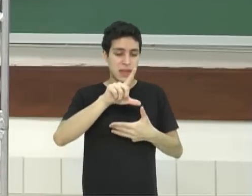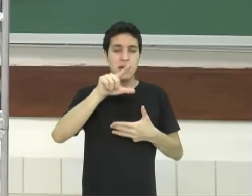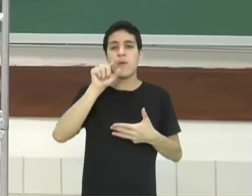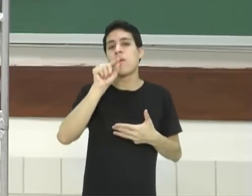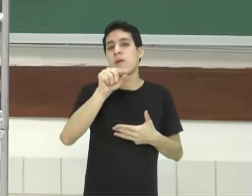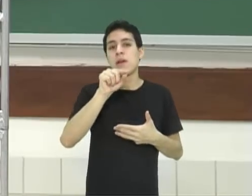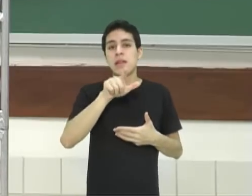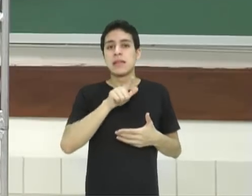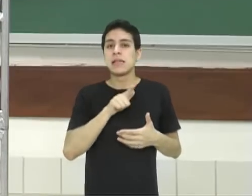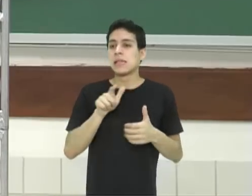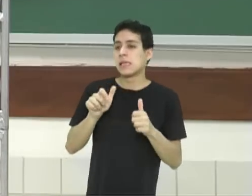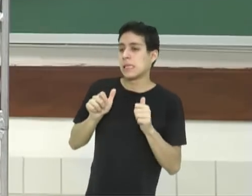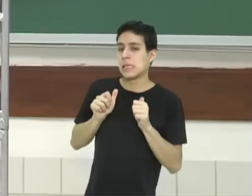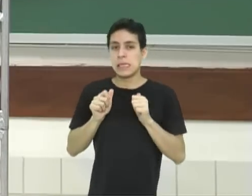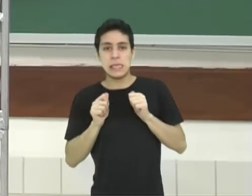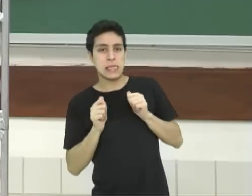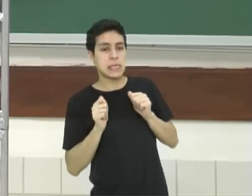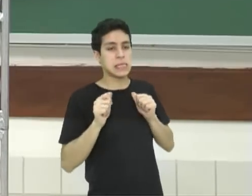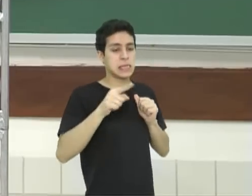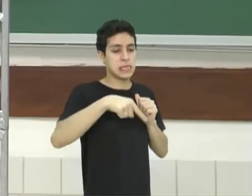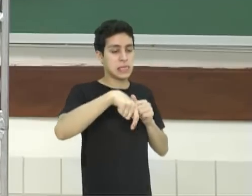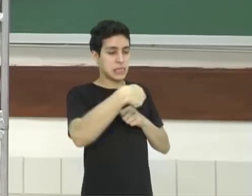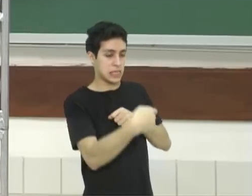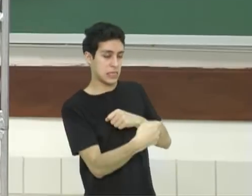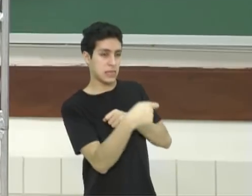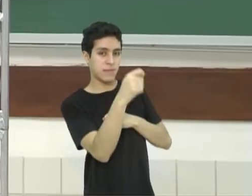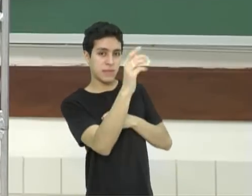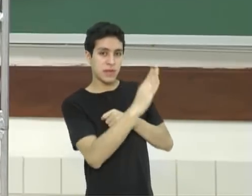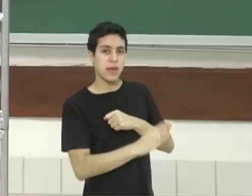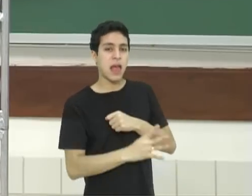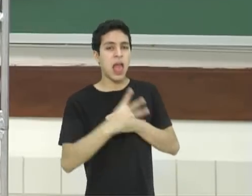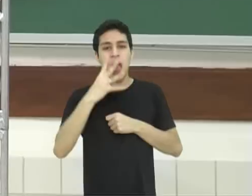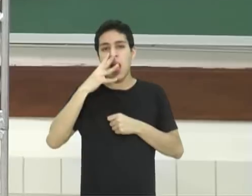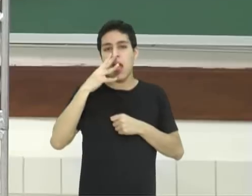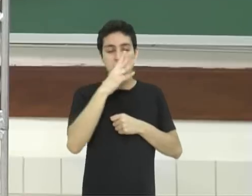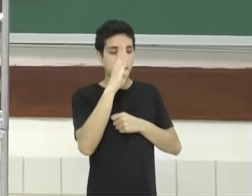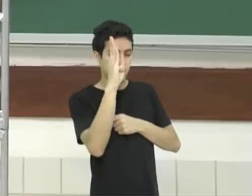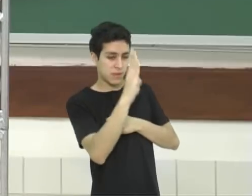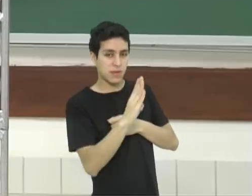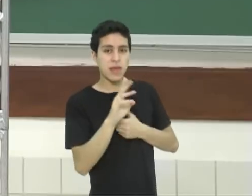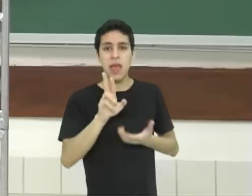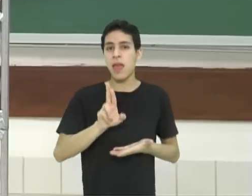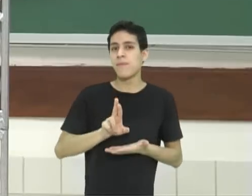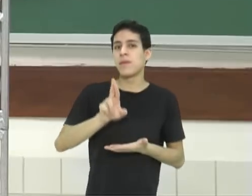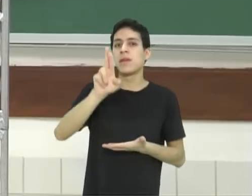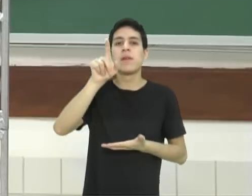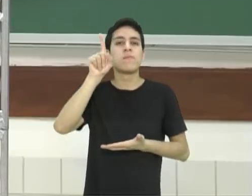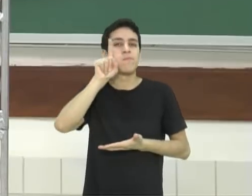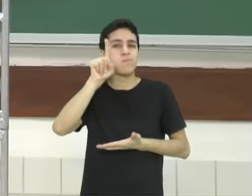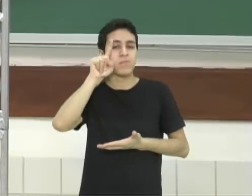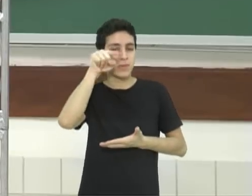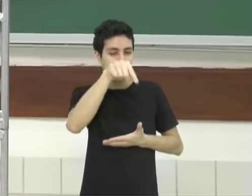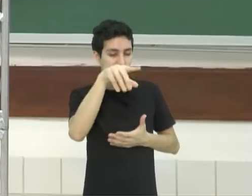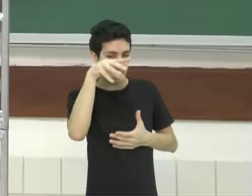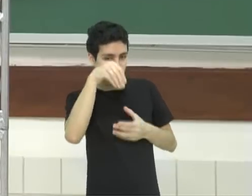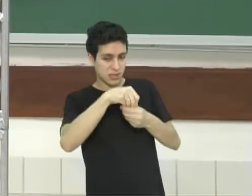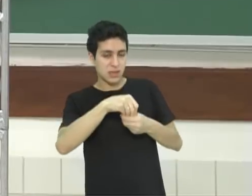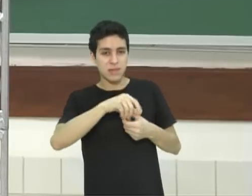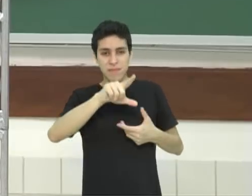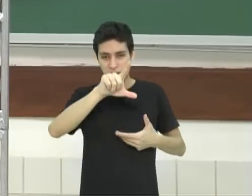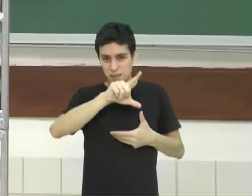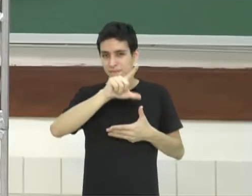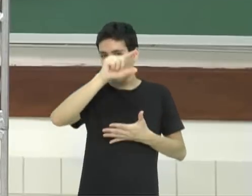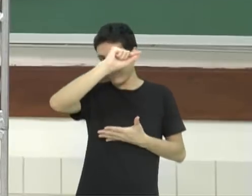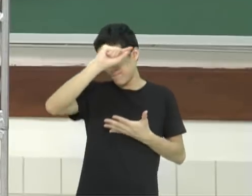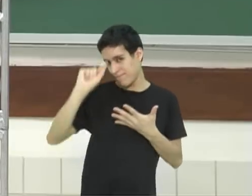são receosos em relação ao Brasil, né? Acusam o Brasil de ser um representante dos Estados Unidos aqui na América Latina, entre